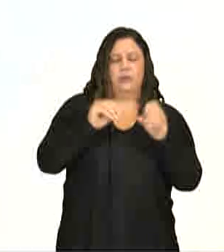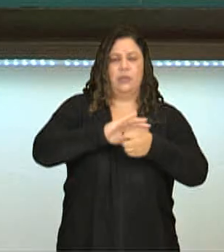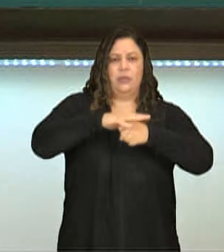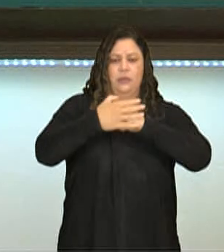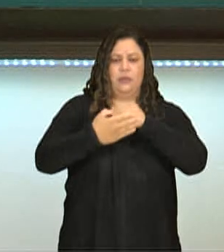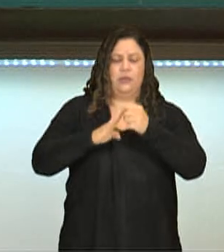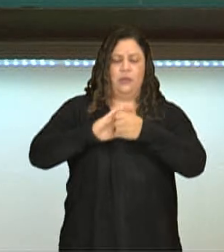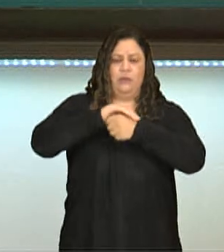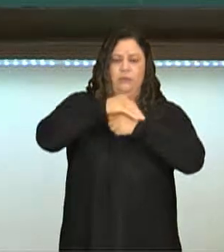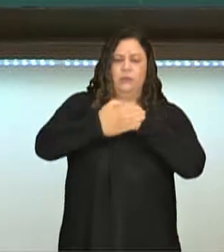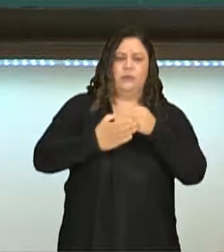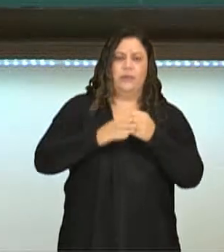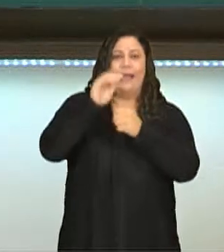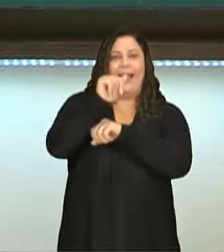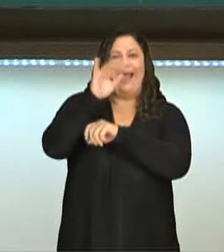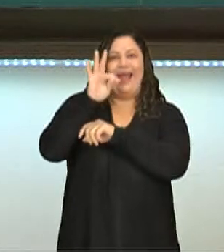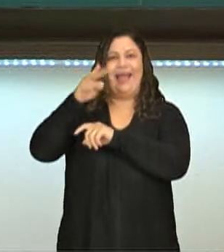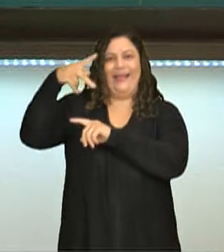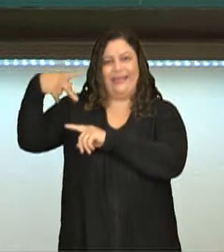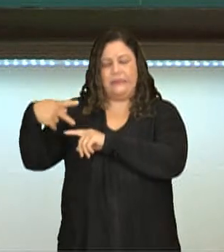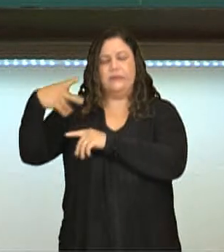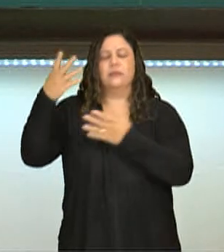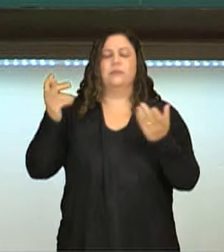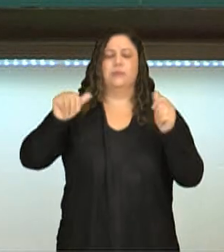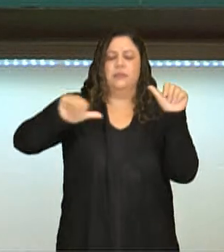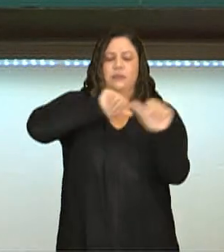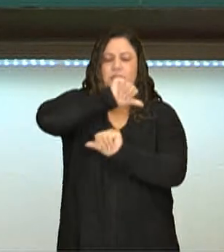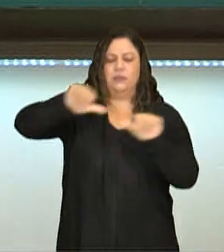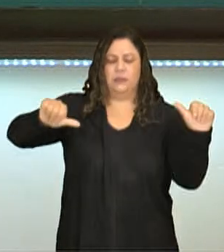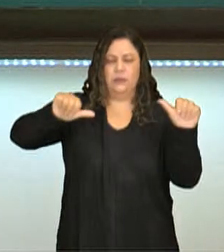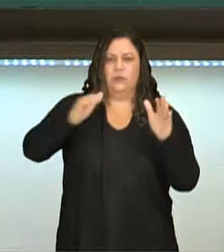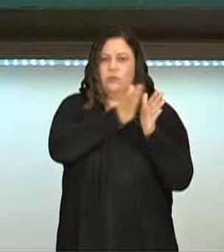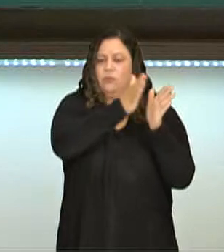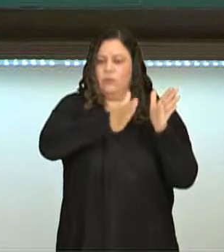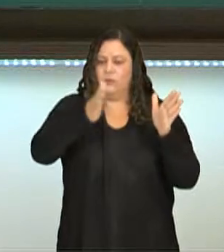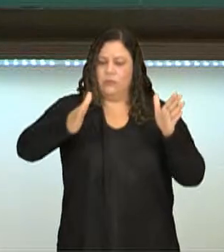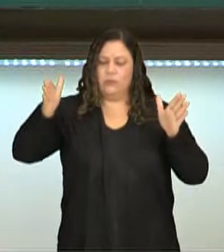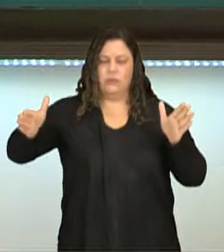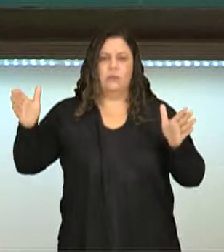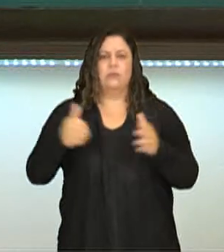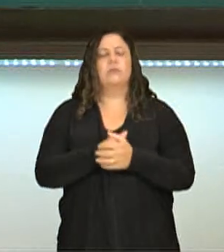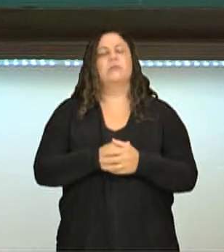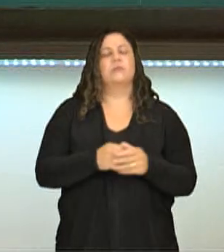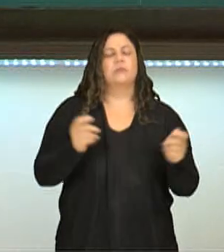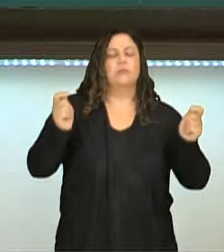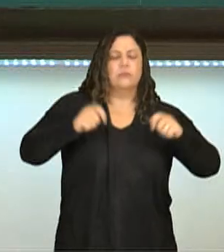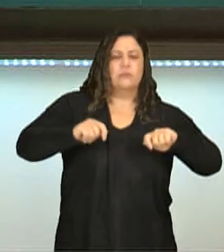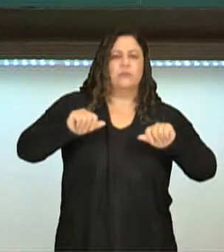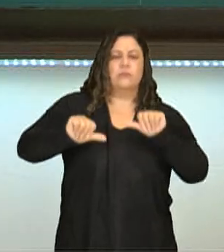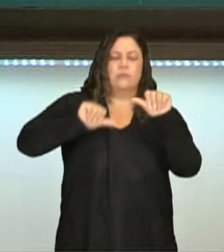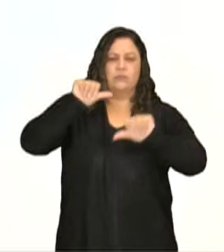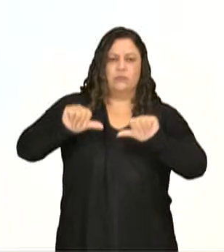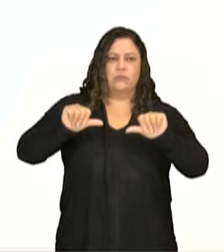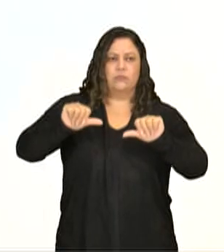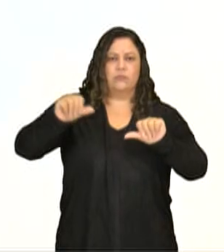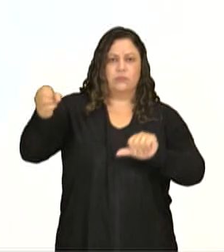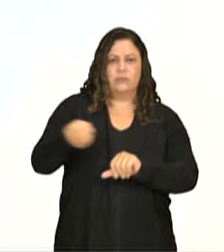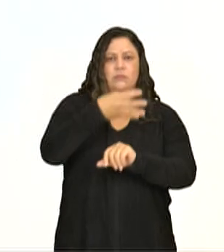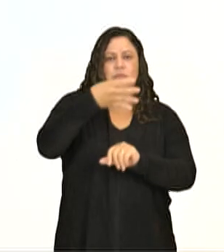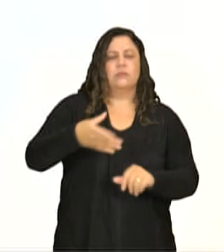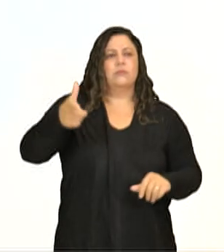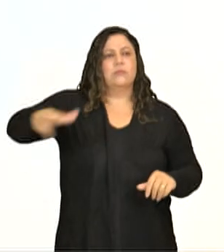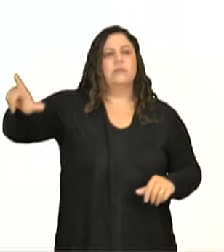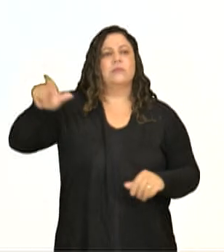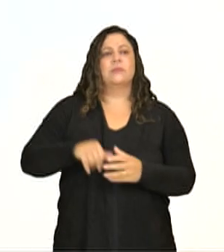ATP. Lembrando que o ATP se transforma em ADP quando faz esse processo, depois ela se converte em ATP novamente. Beleza? E aí tem um